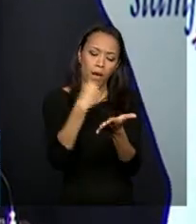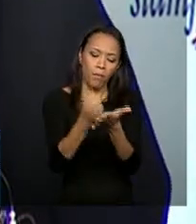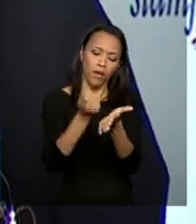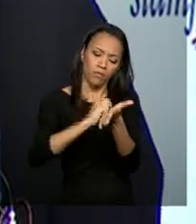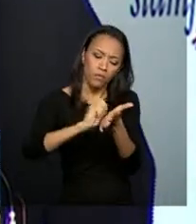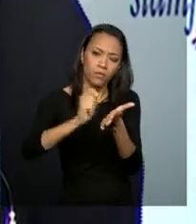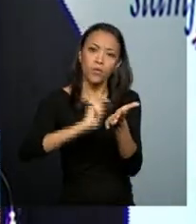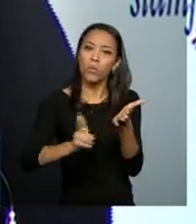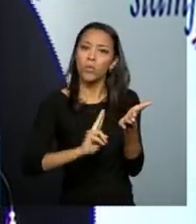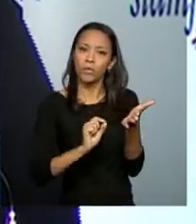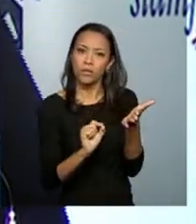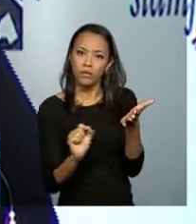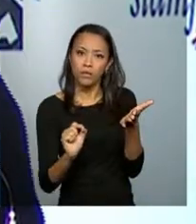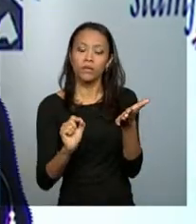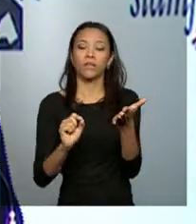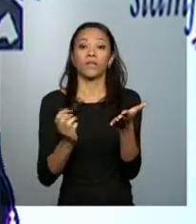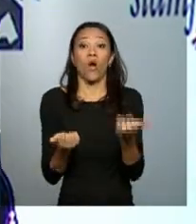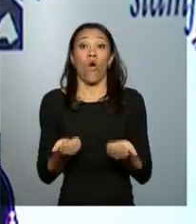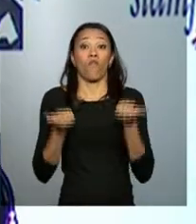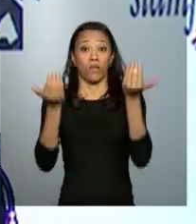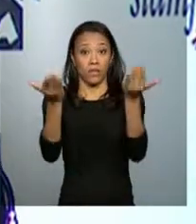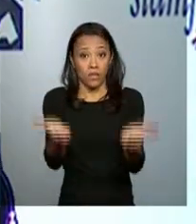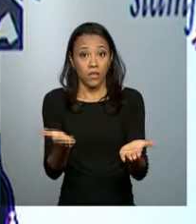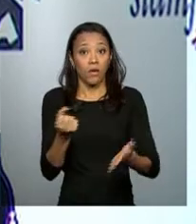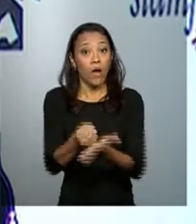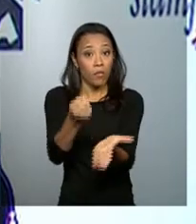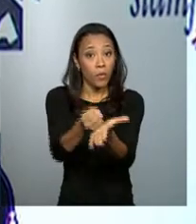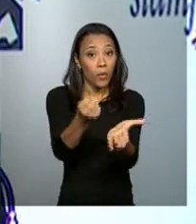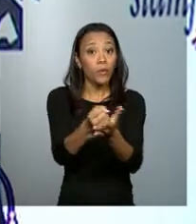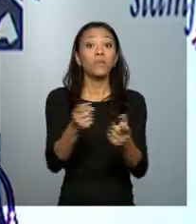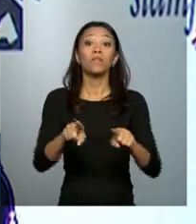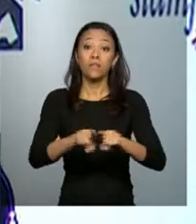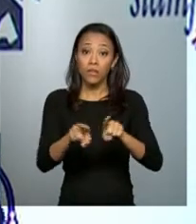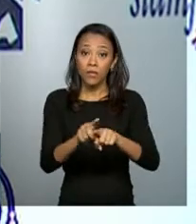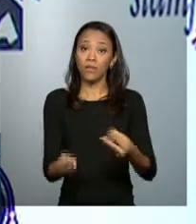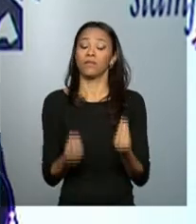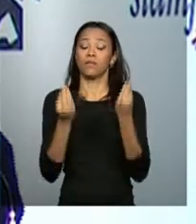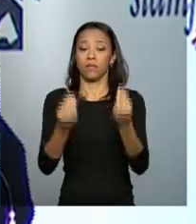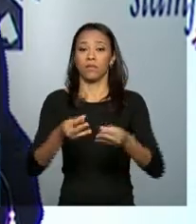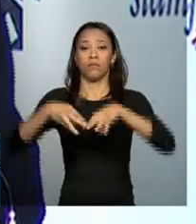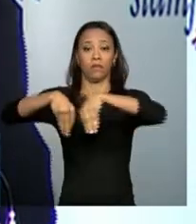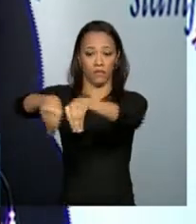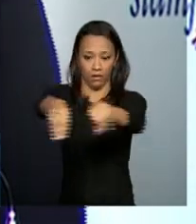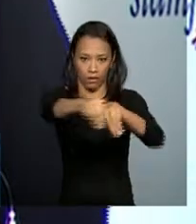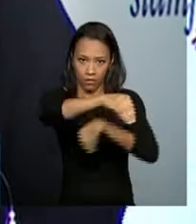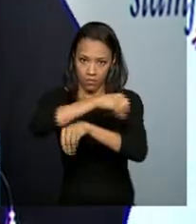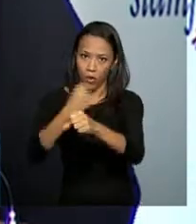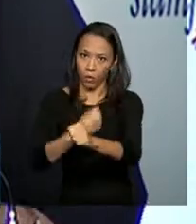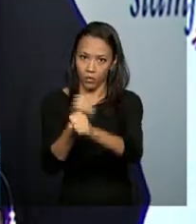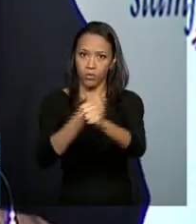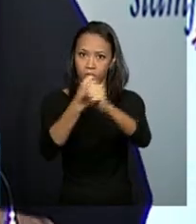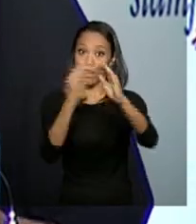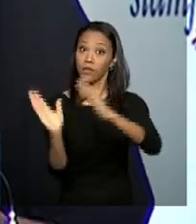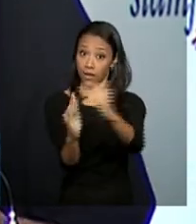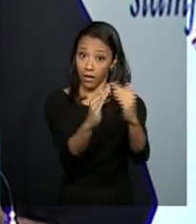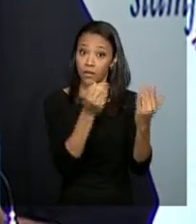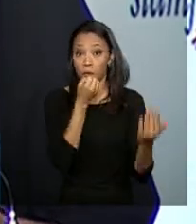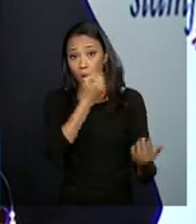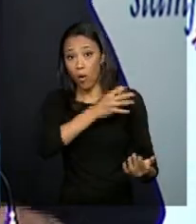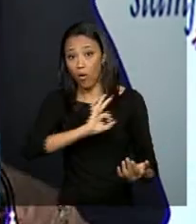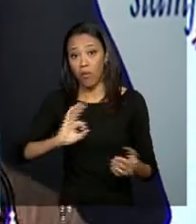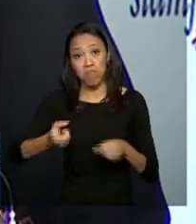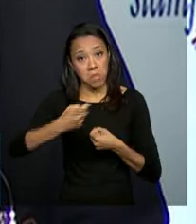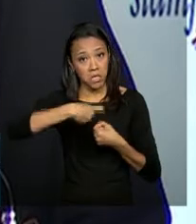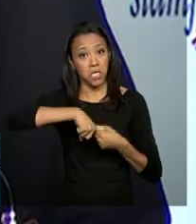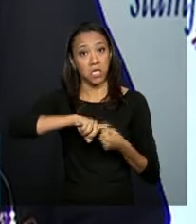infraestrutura, colocando à disposição terrenos. Então, é, de fato, uma parceria muito bem sucedida.